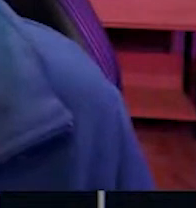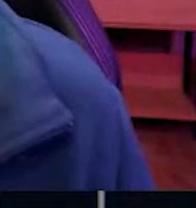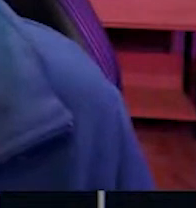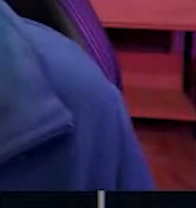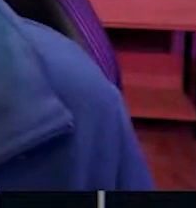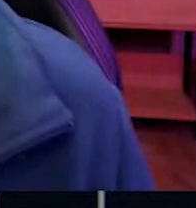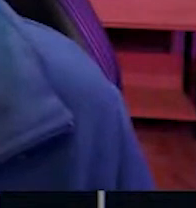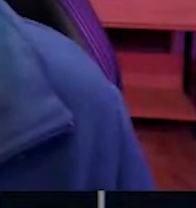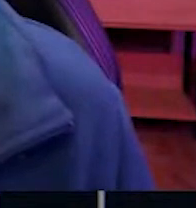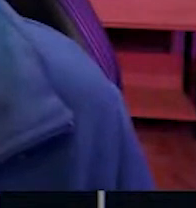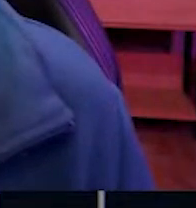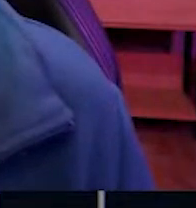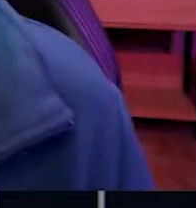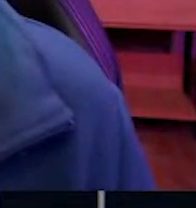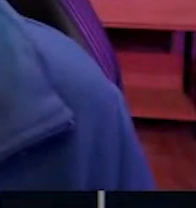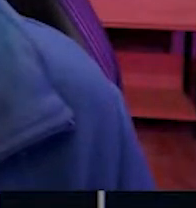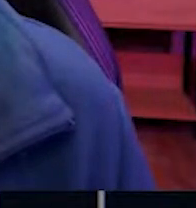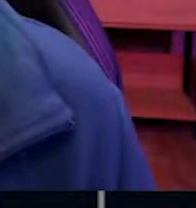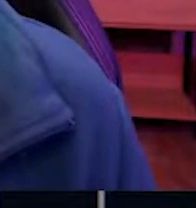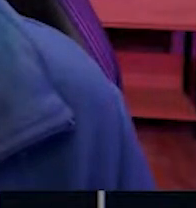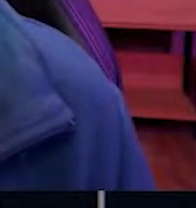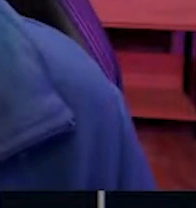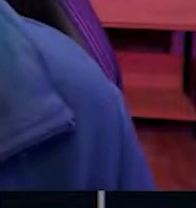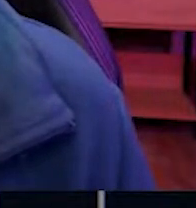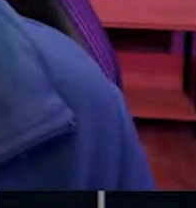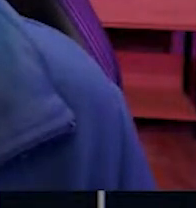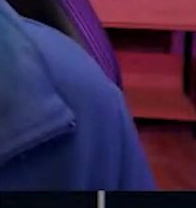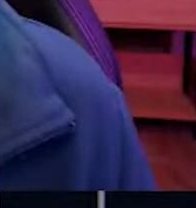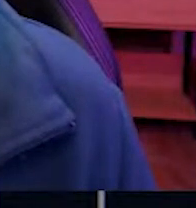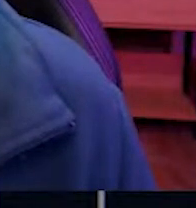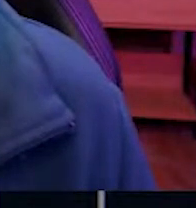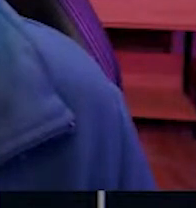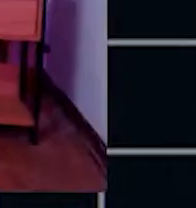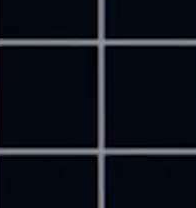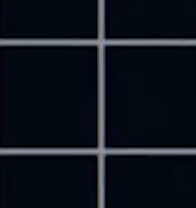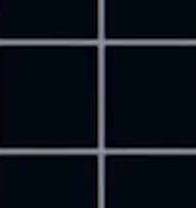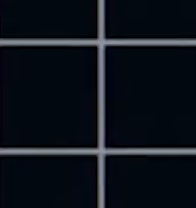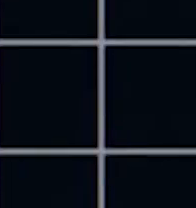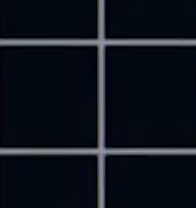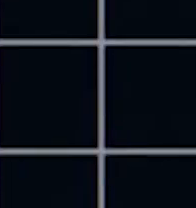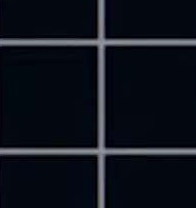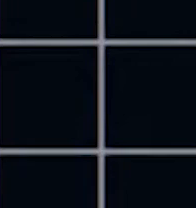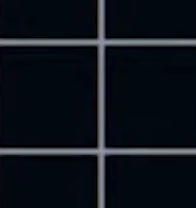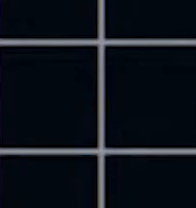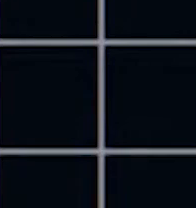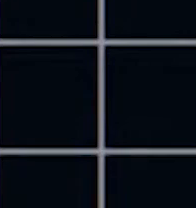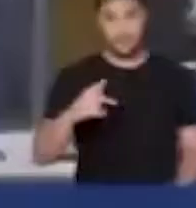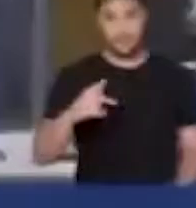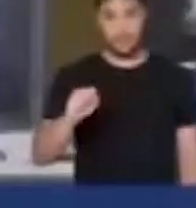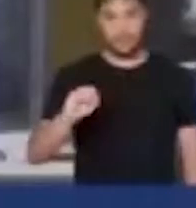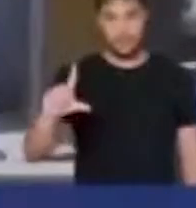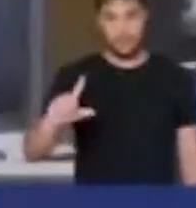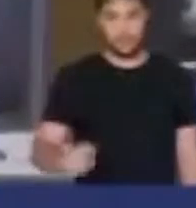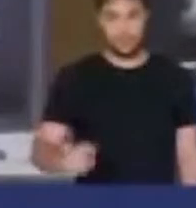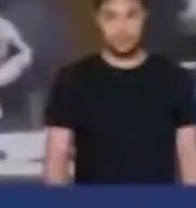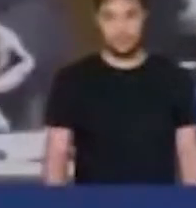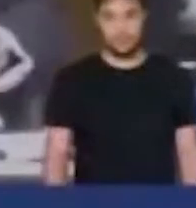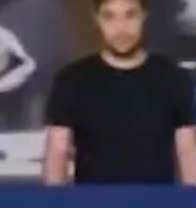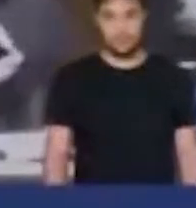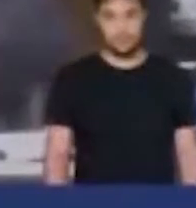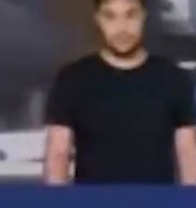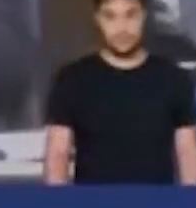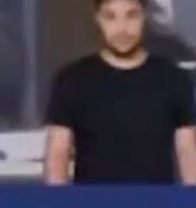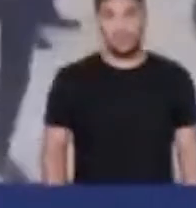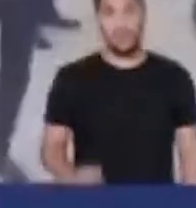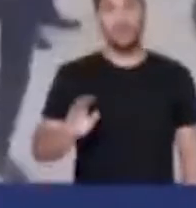aqui. Se quiser parar aqui para comentar em algum momento, só avisar aí, tá bom? Foi. O negócio. Senhor